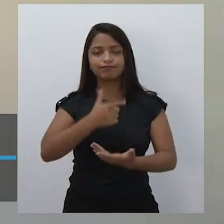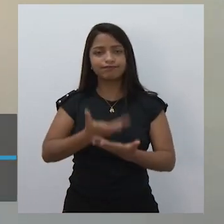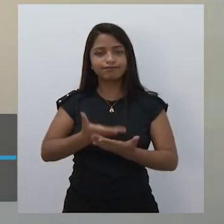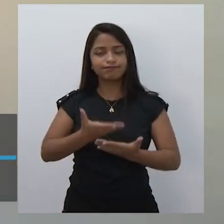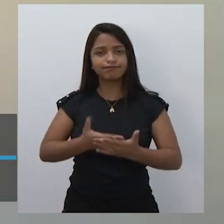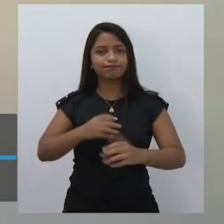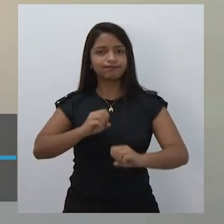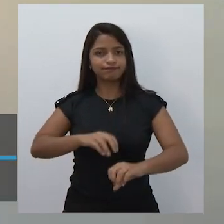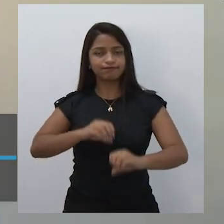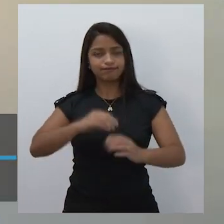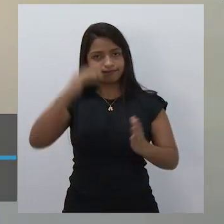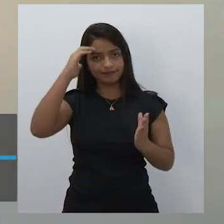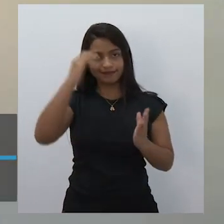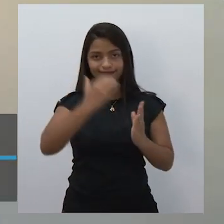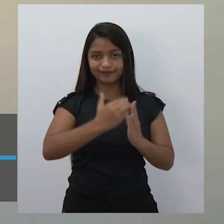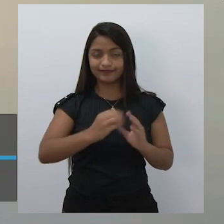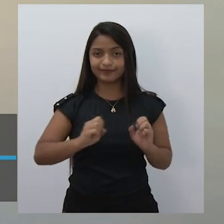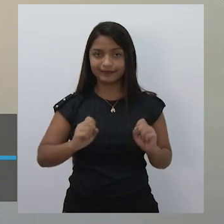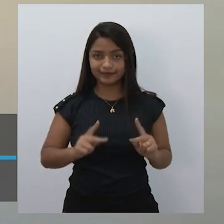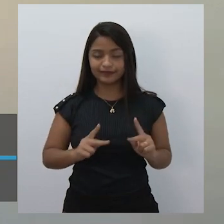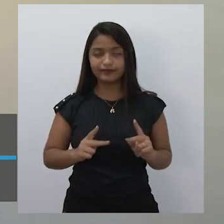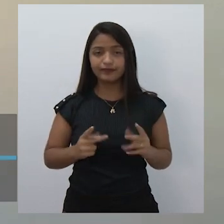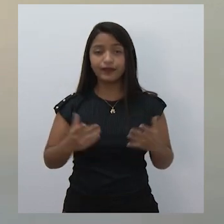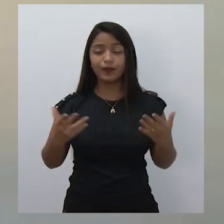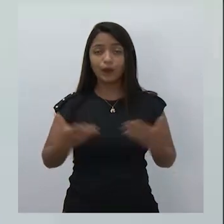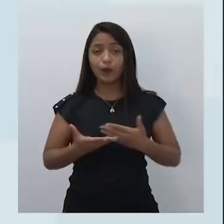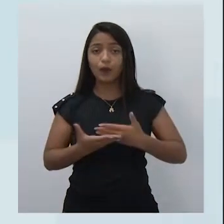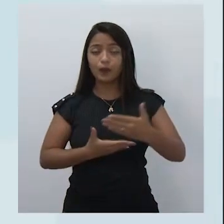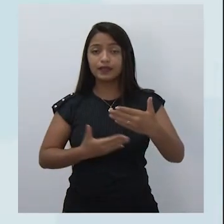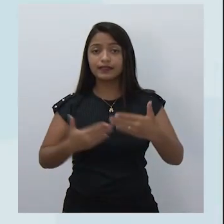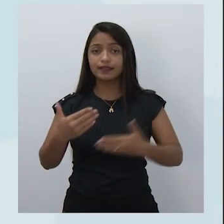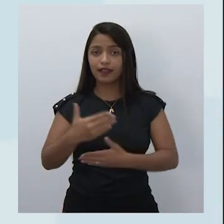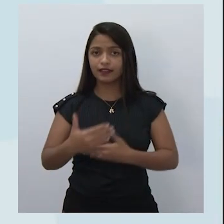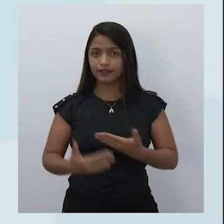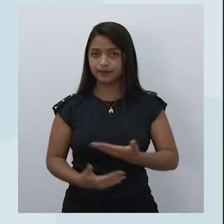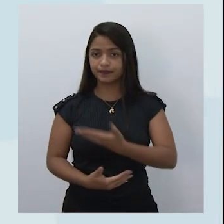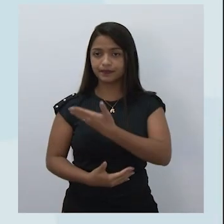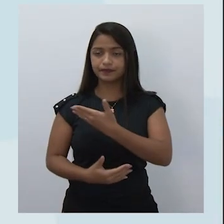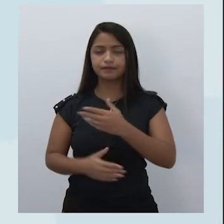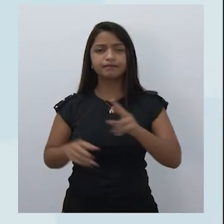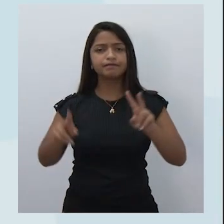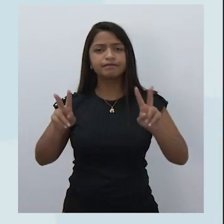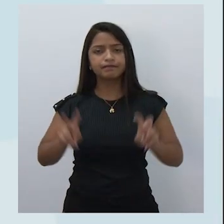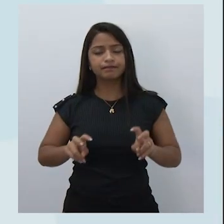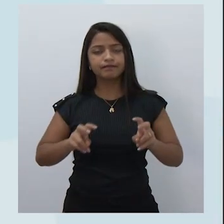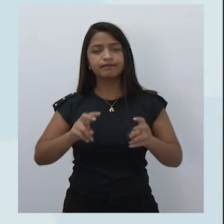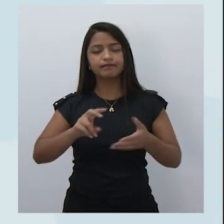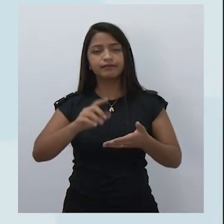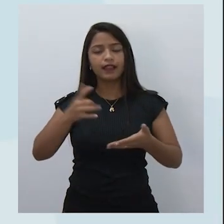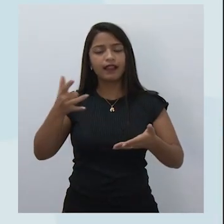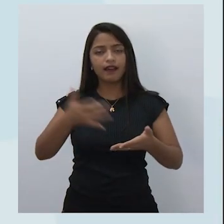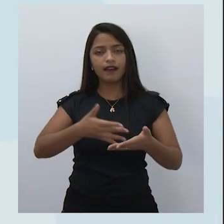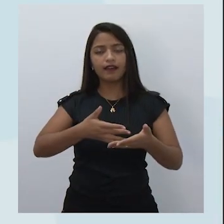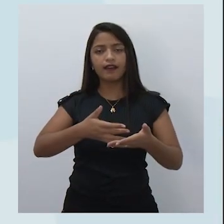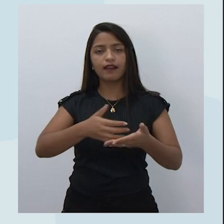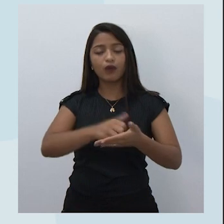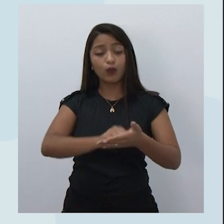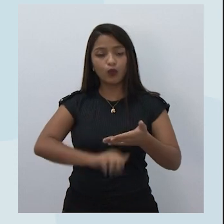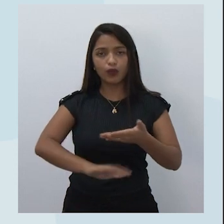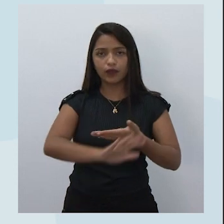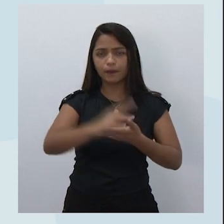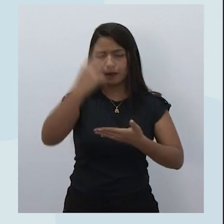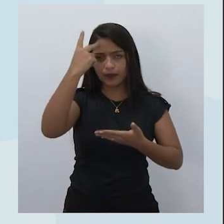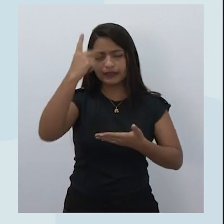vai agora conversar, você pode passar um slide, por favor, sobre quais são esses princípios que estão postos no